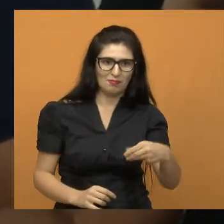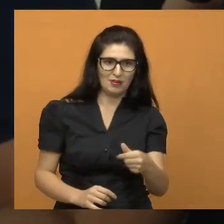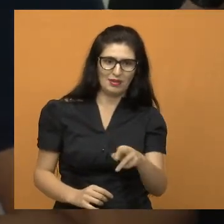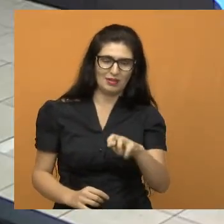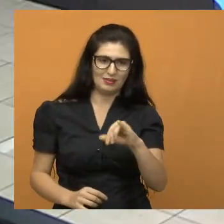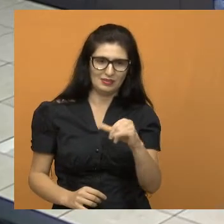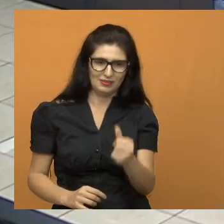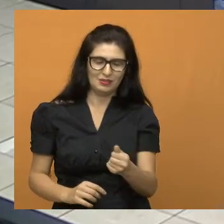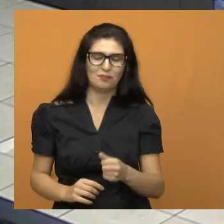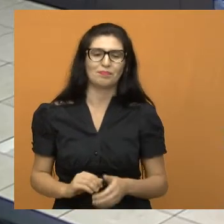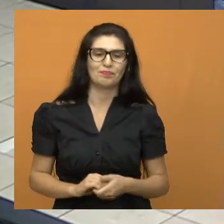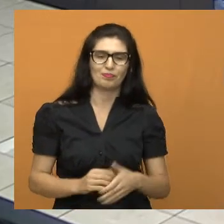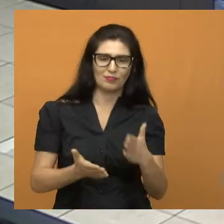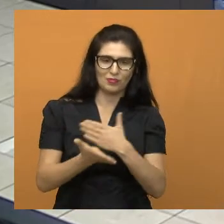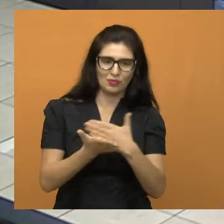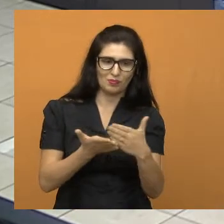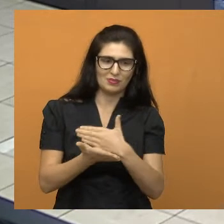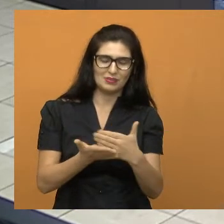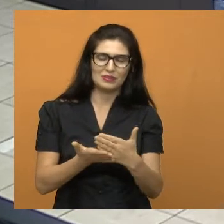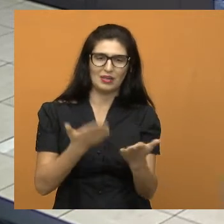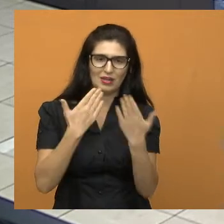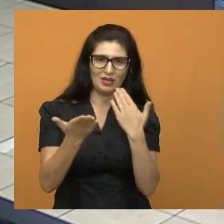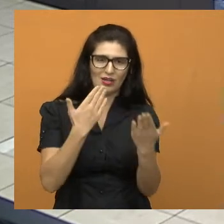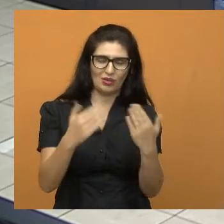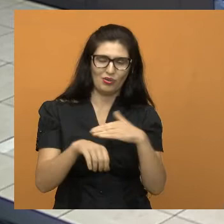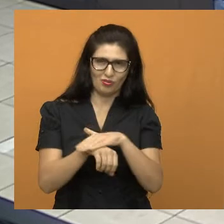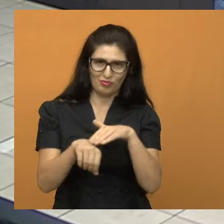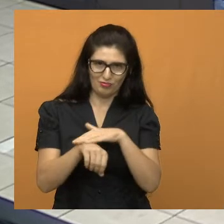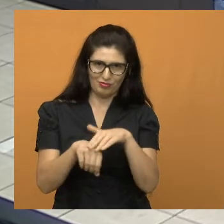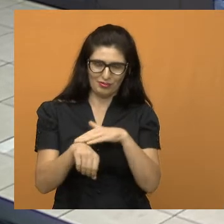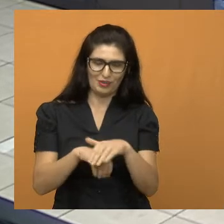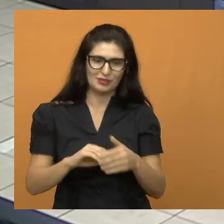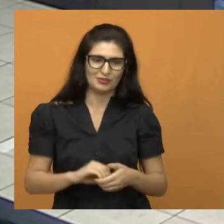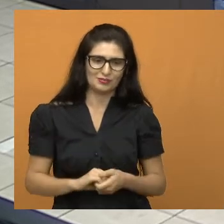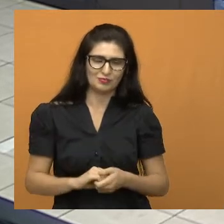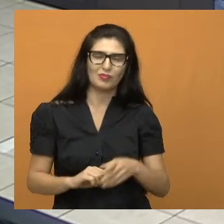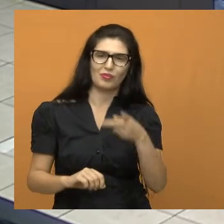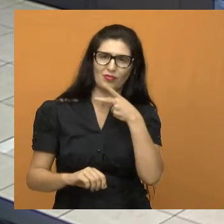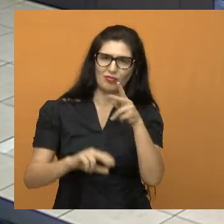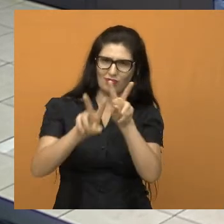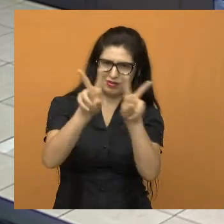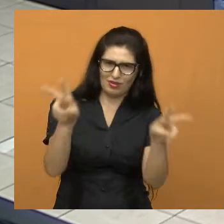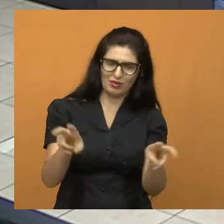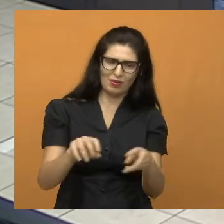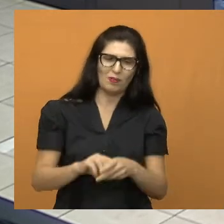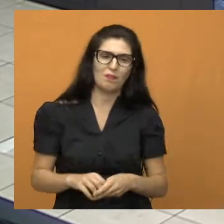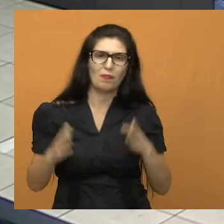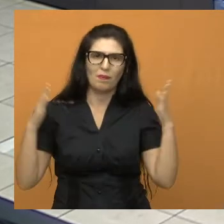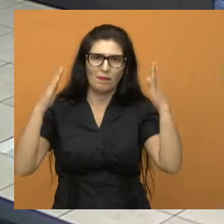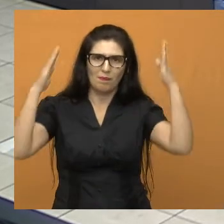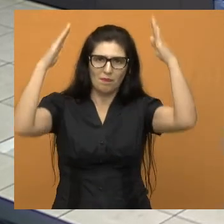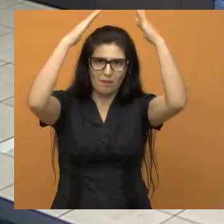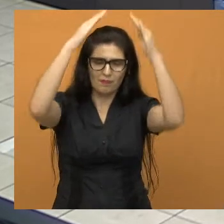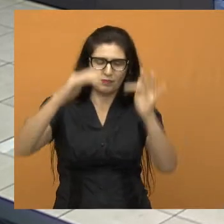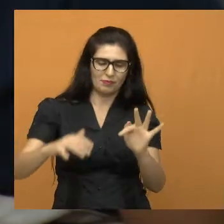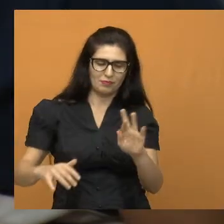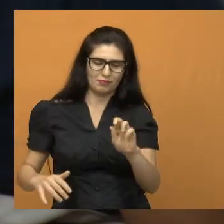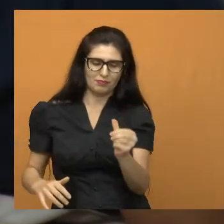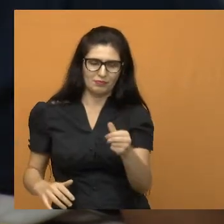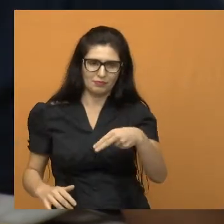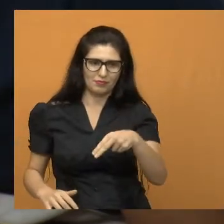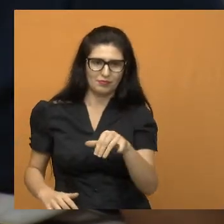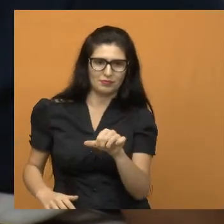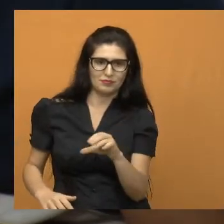Para iniciar essa conversa, eu queria citar o que você disse sobre o Papa Francisco, que ao